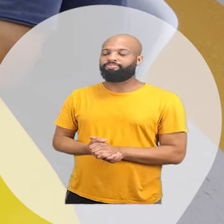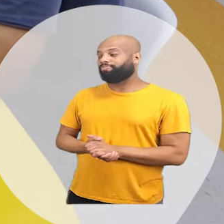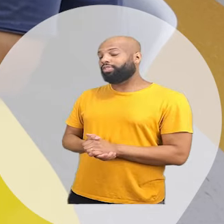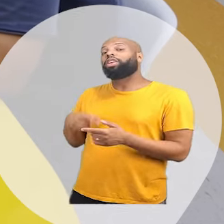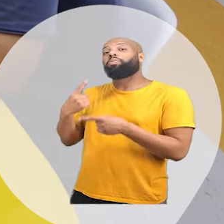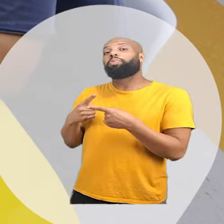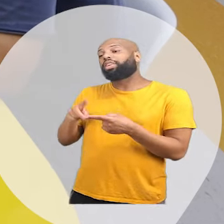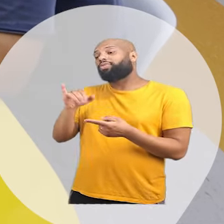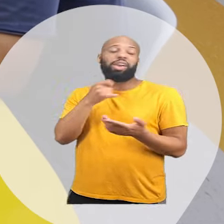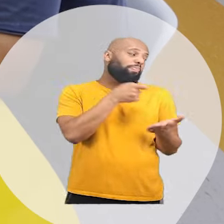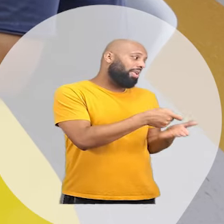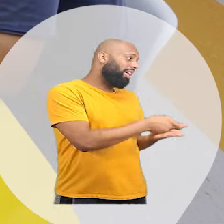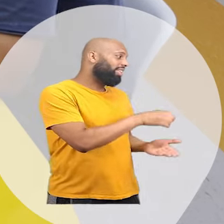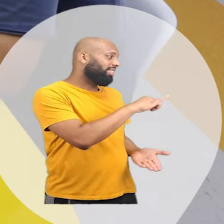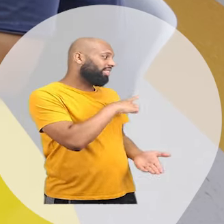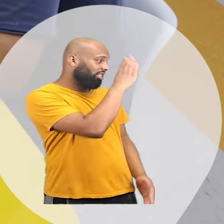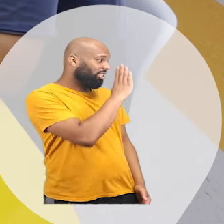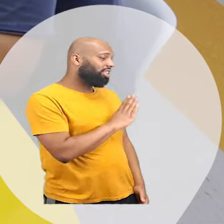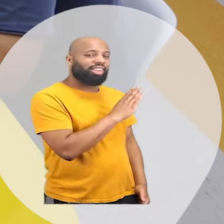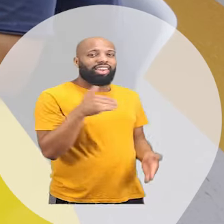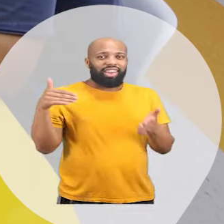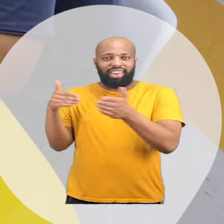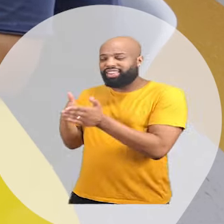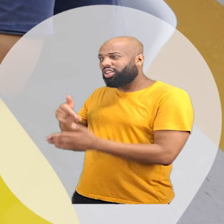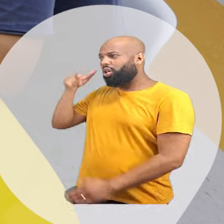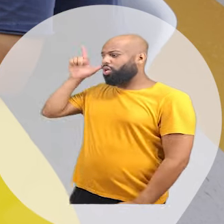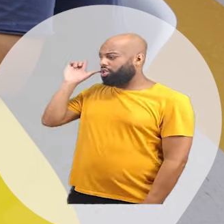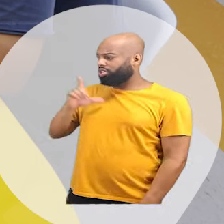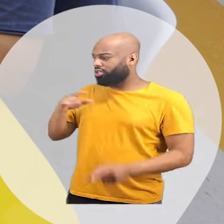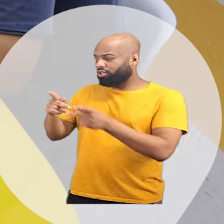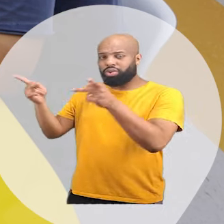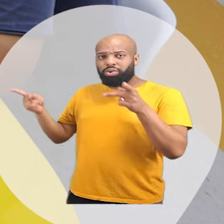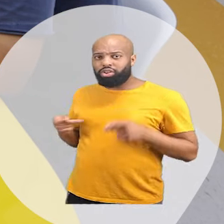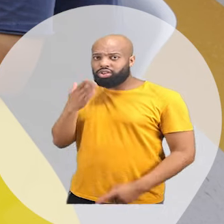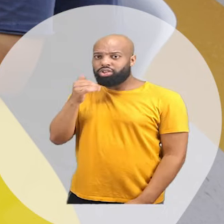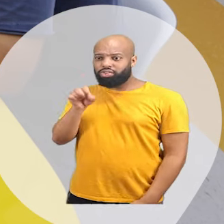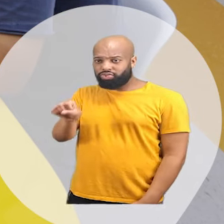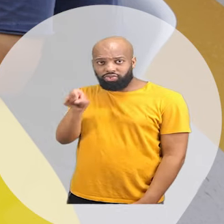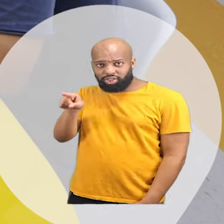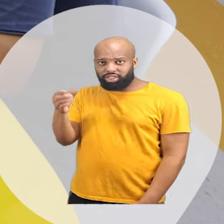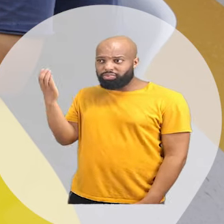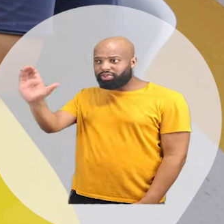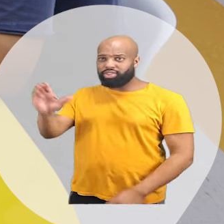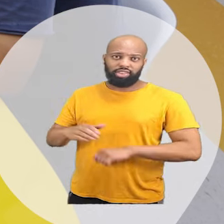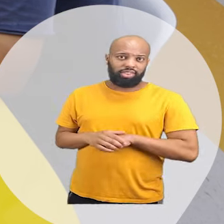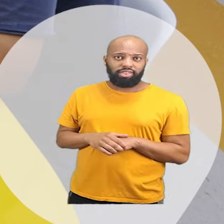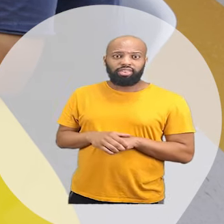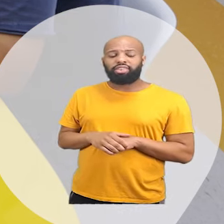porque você vai pagar por algo que você tem graça até ontem eu tirava um prato de comida e você vem aqui postava